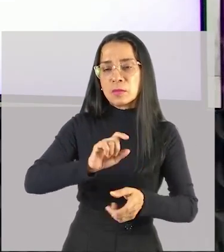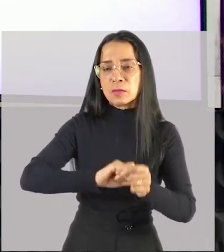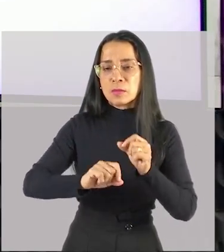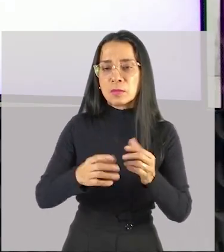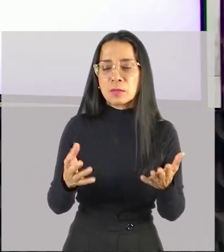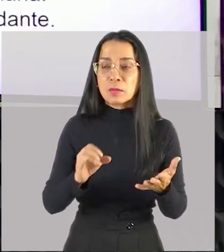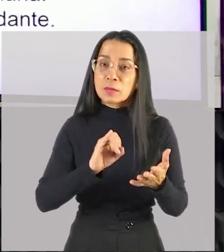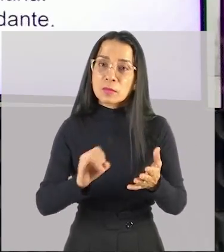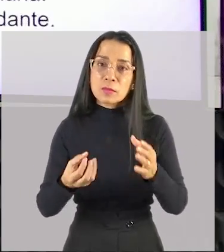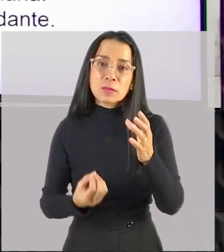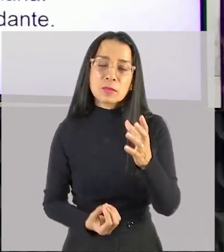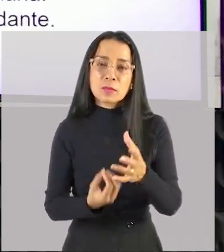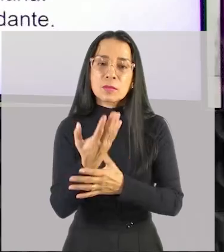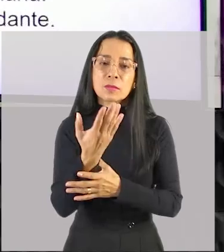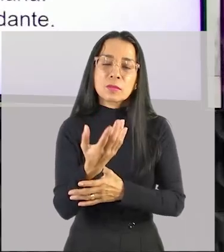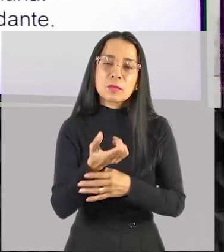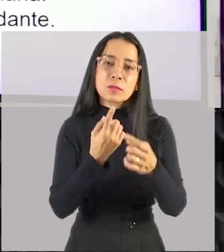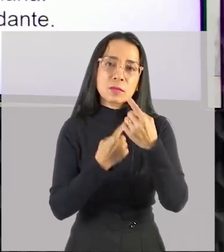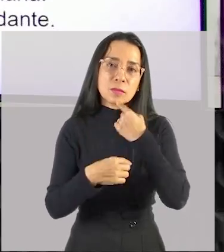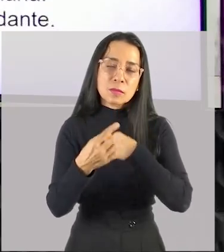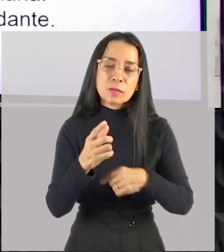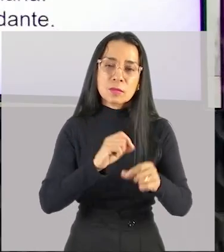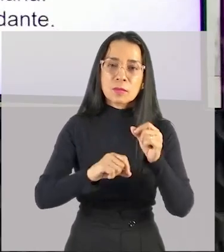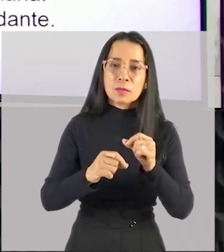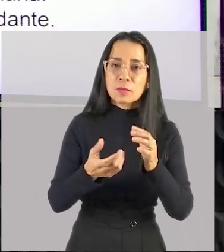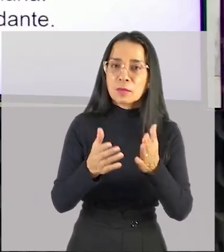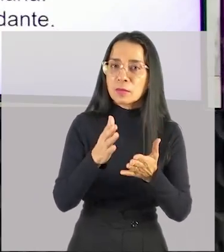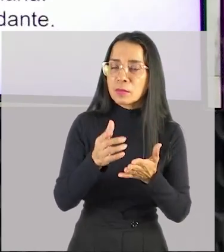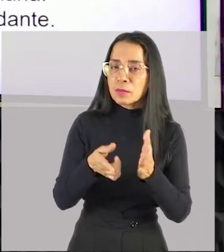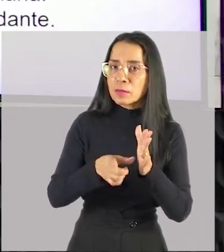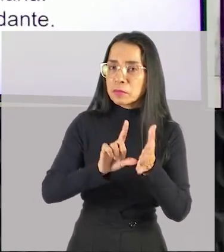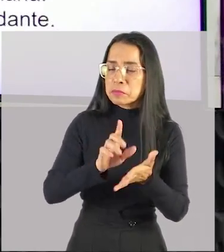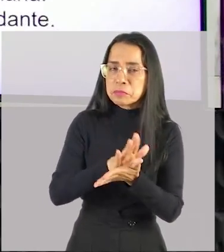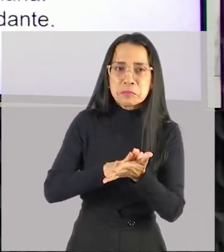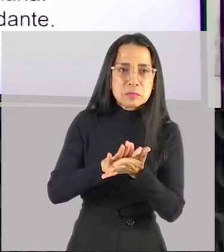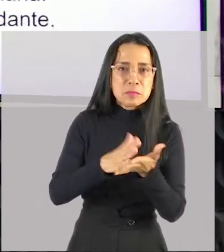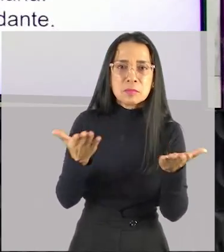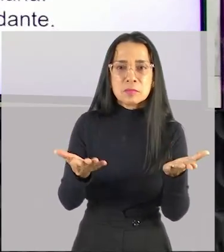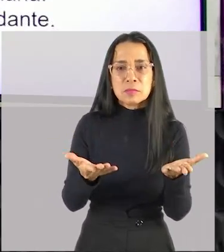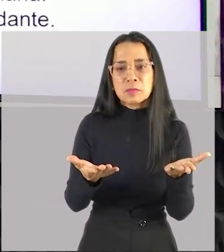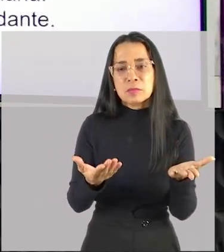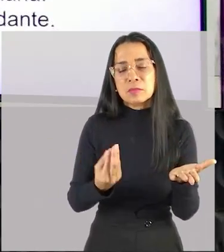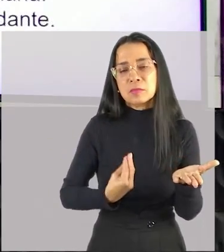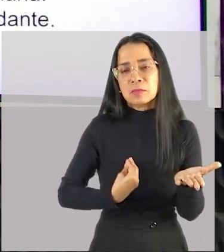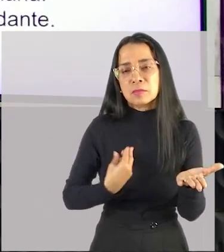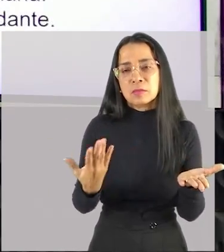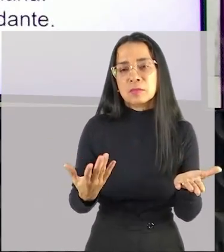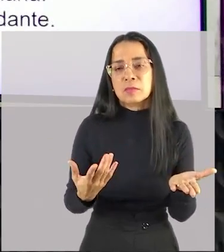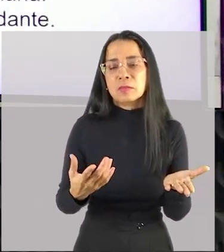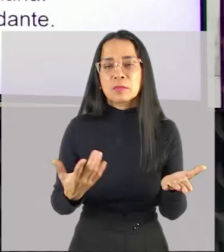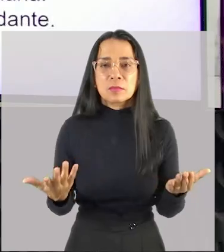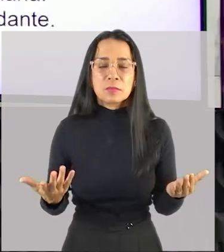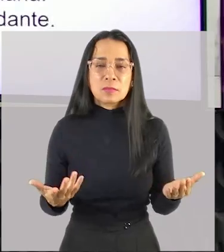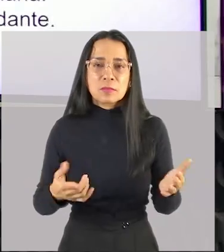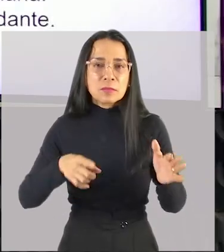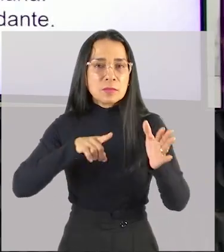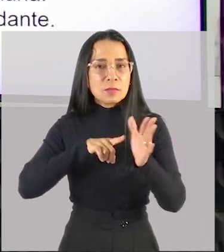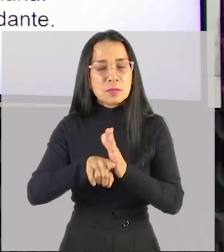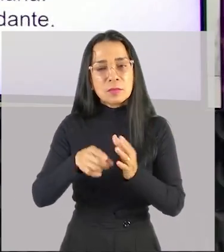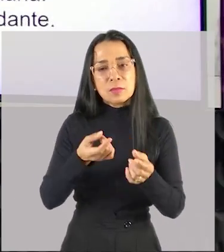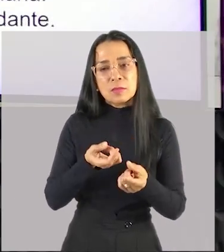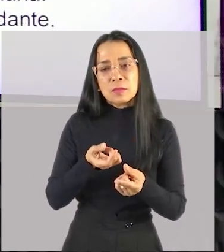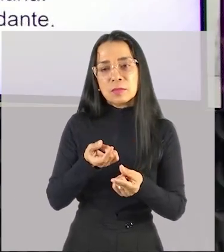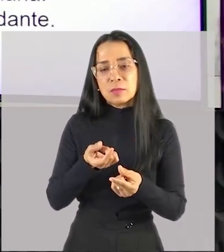existia? O que pede a questão? A questão da eternidade, tal como abordada pelo autor, é um exemplo